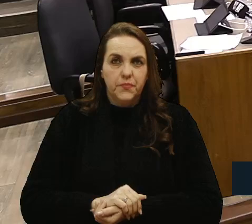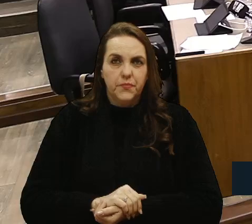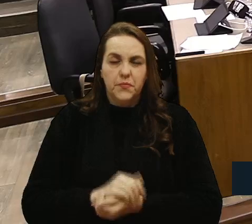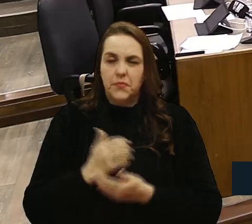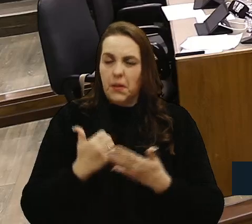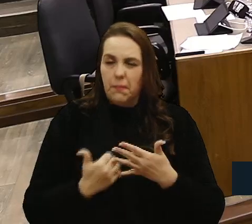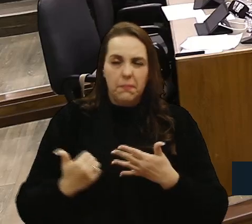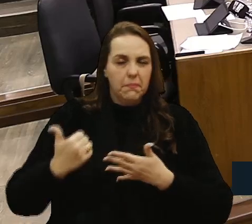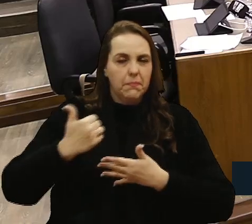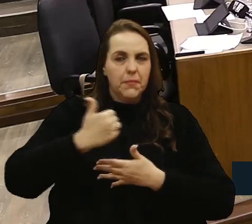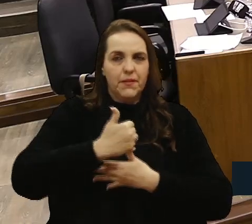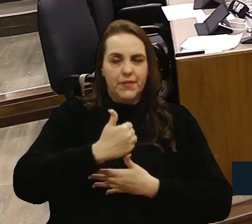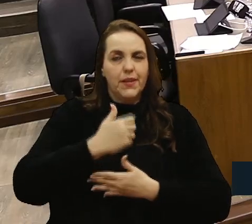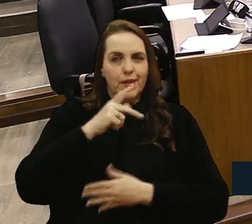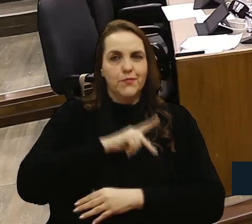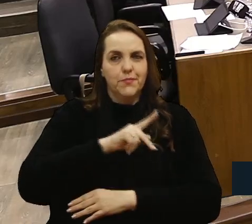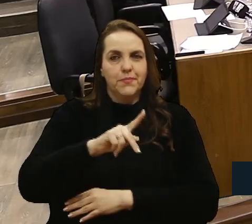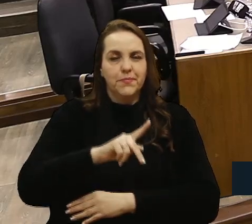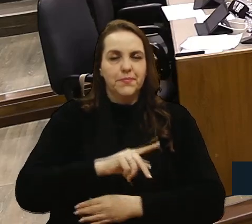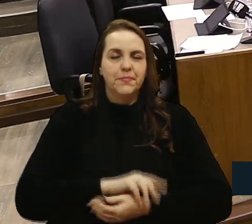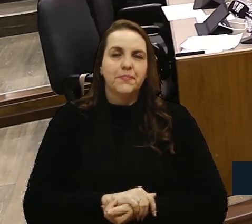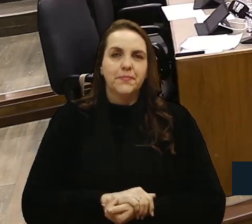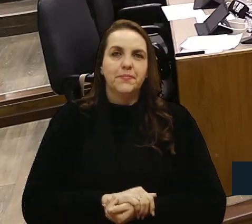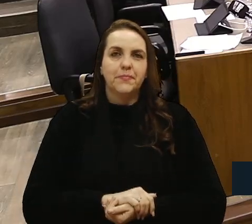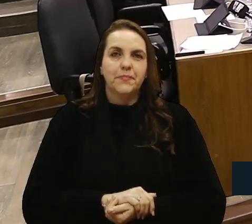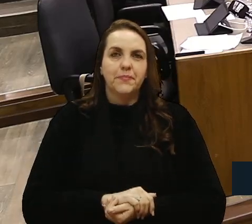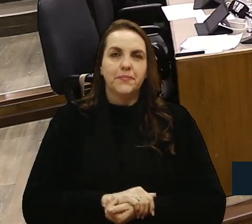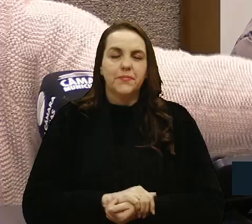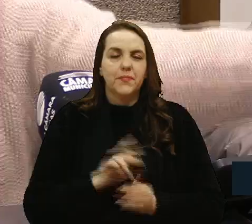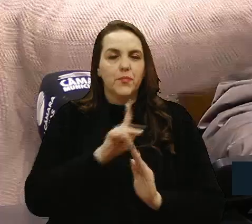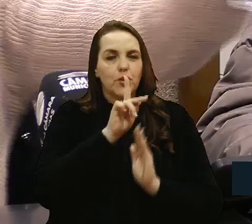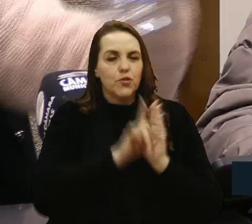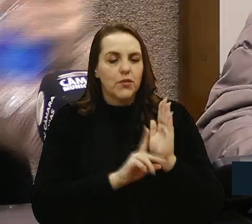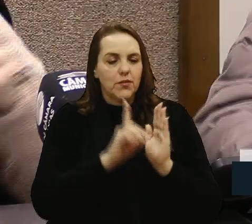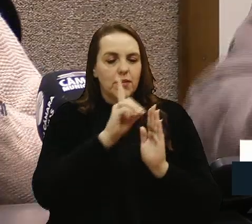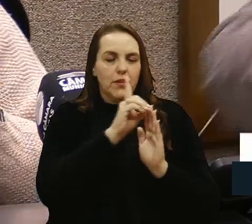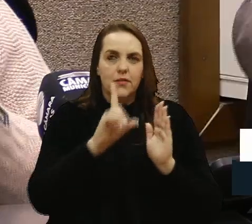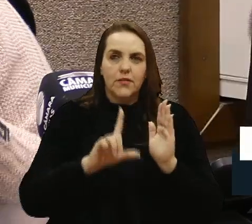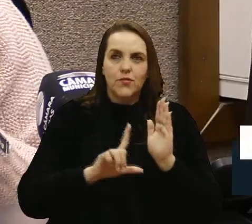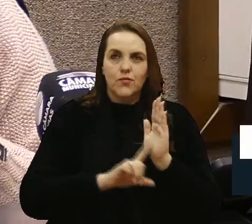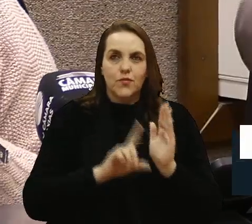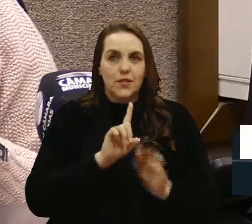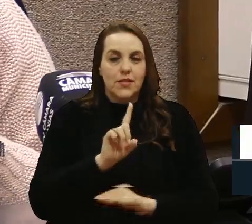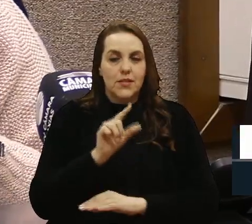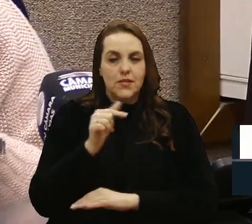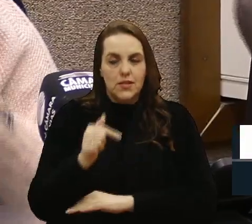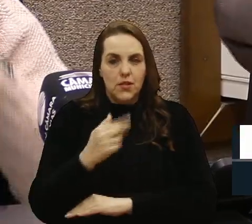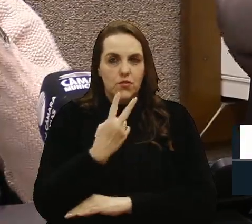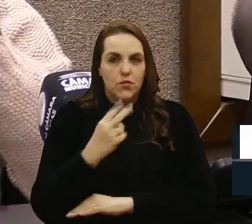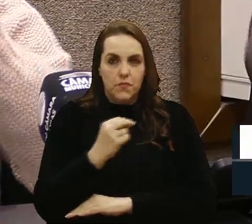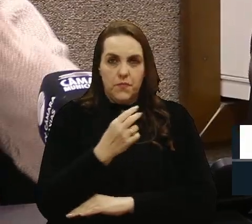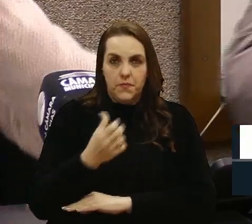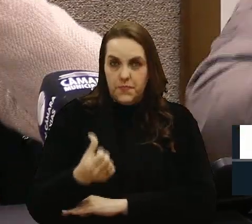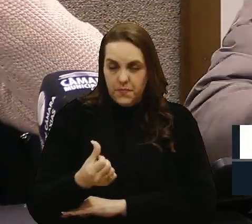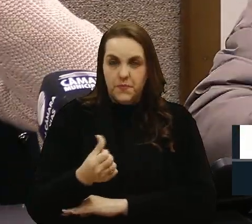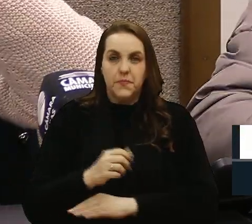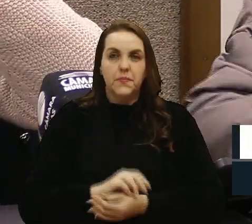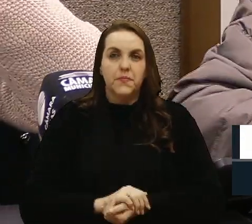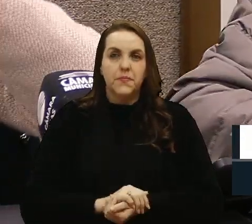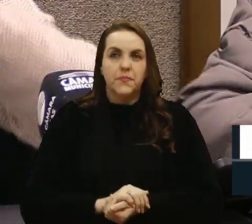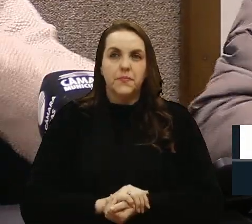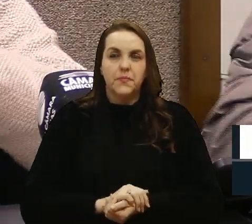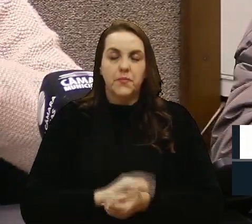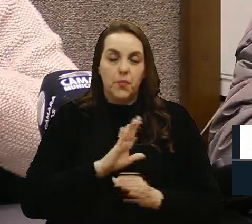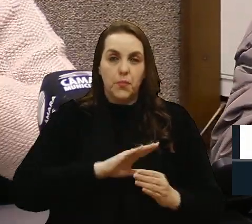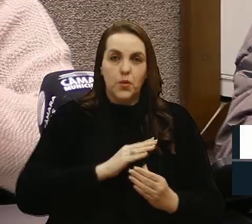Senhor presidente. Referente ao projeto de decreto legislativo 17 de 2026, contido